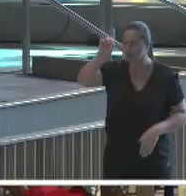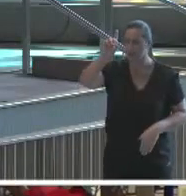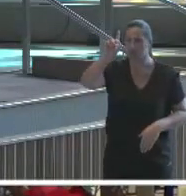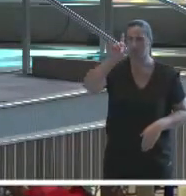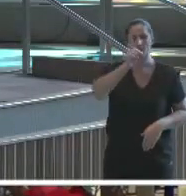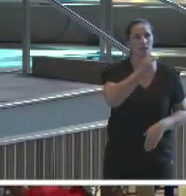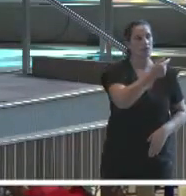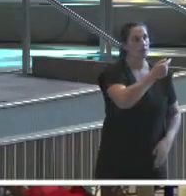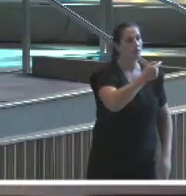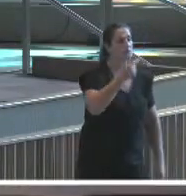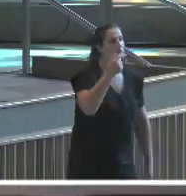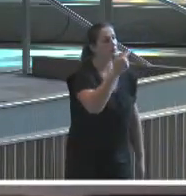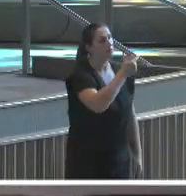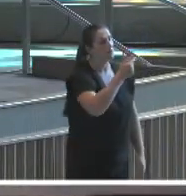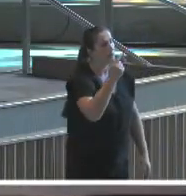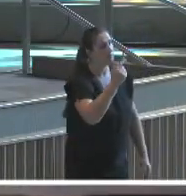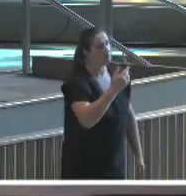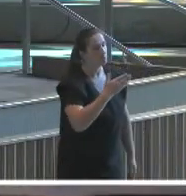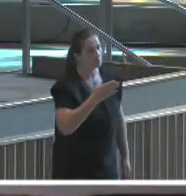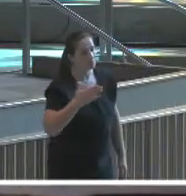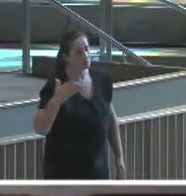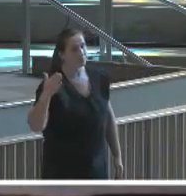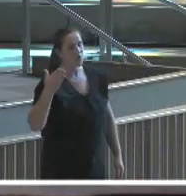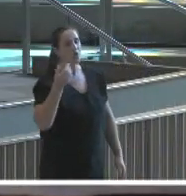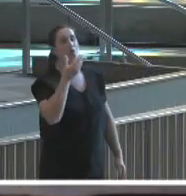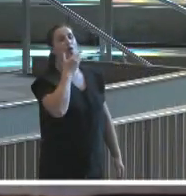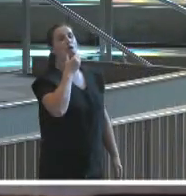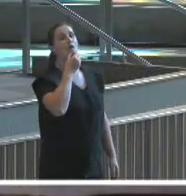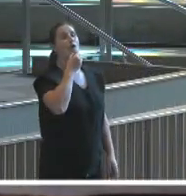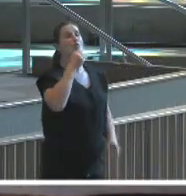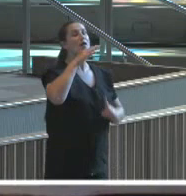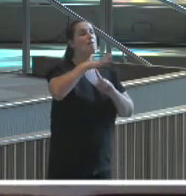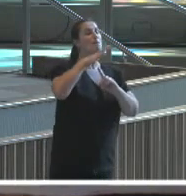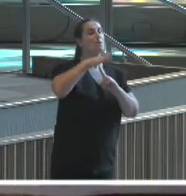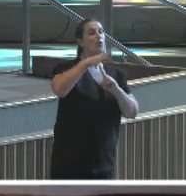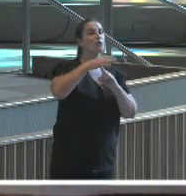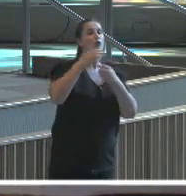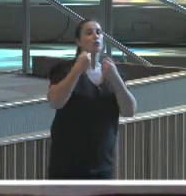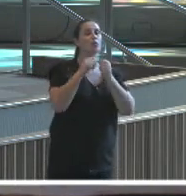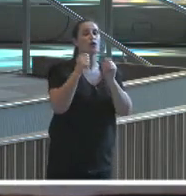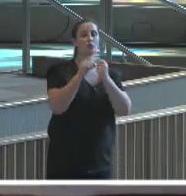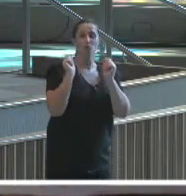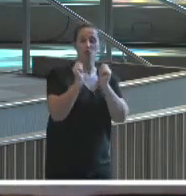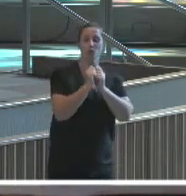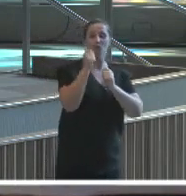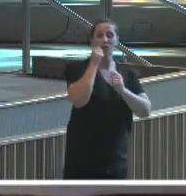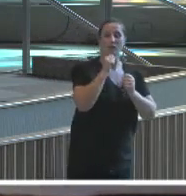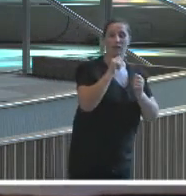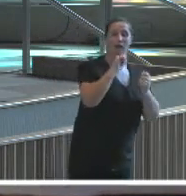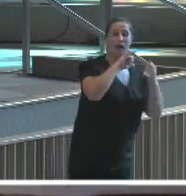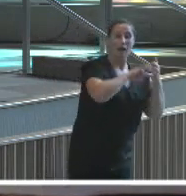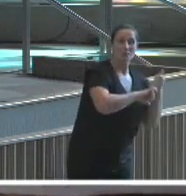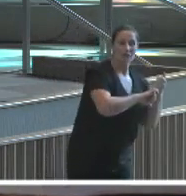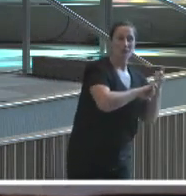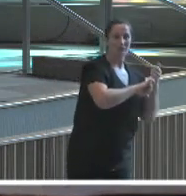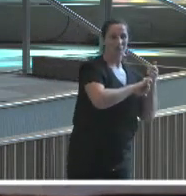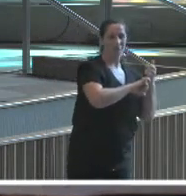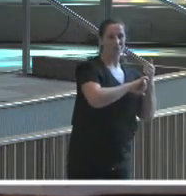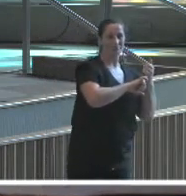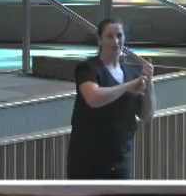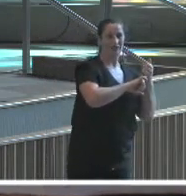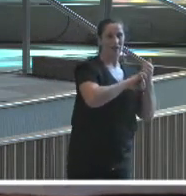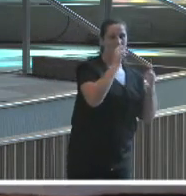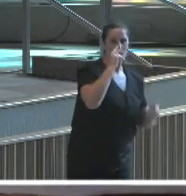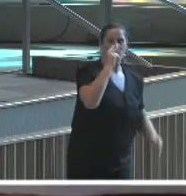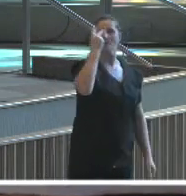Passaram-se algumas semanas. Esse homem está no ponto do ônibus com a amante, e ele não enxerga quem está